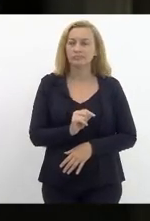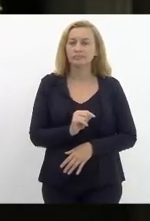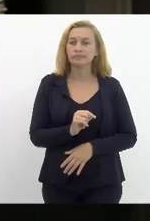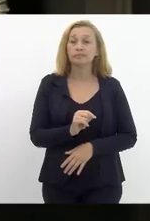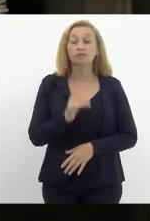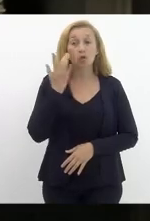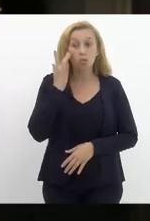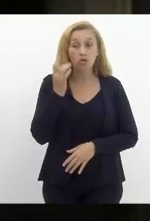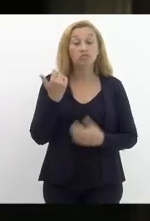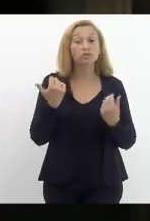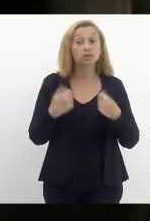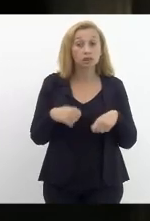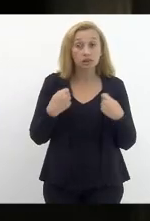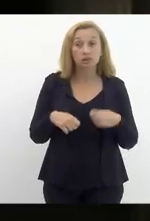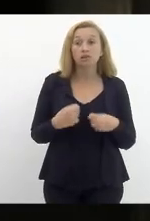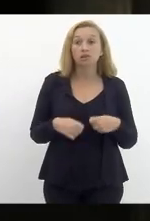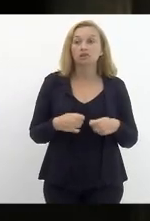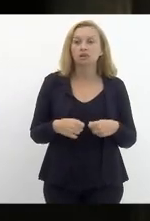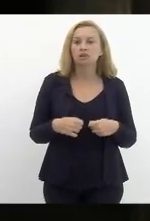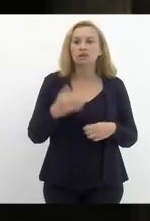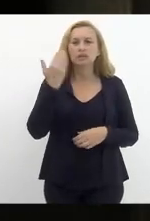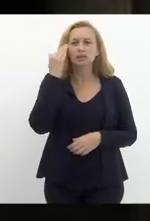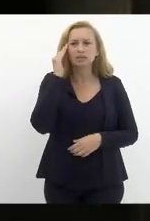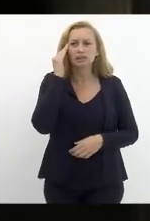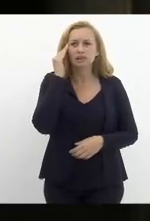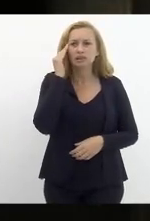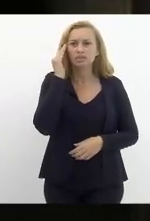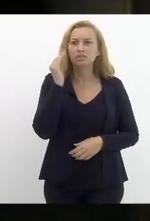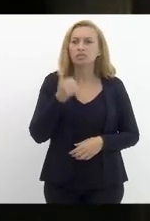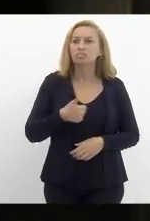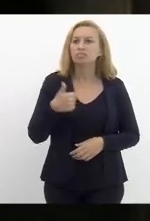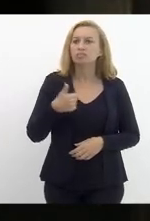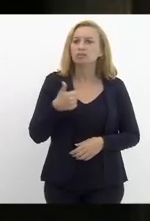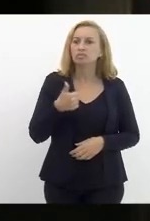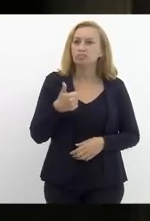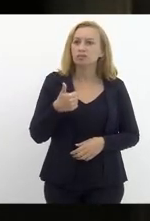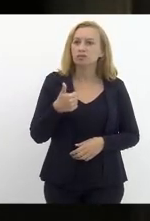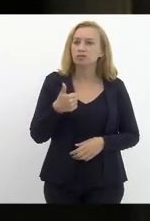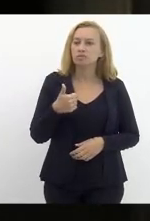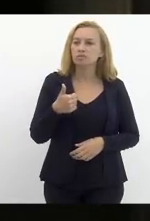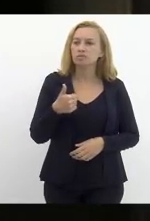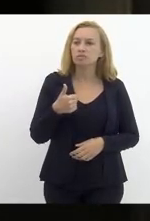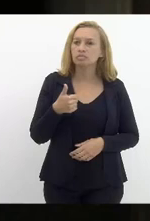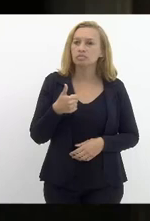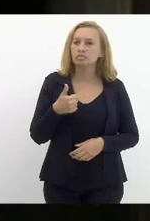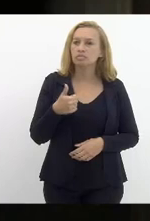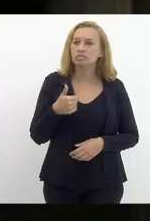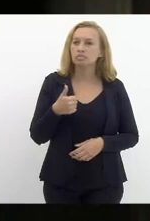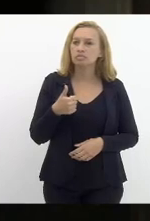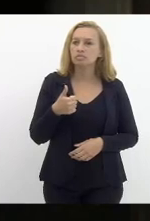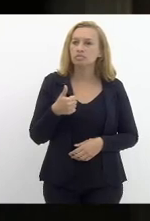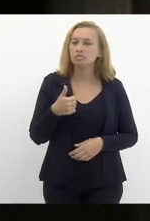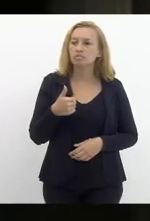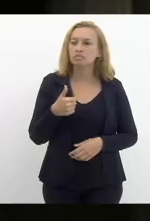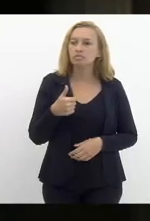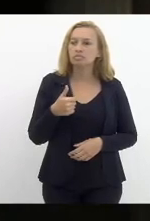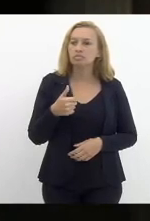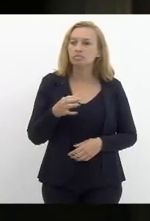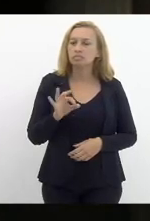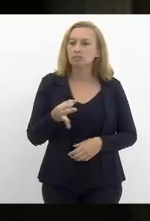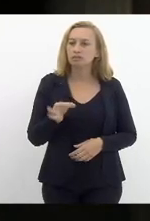acho que a gente precisa entender, primeiro, a garantia do